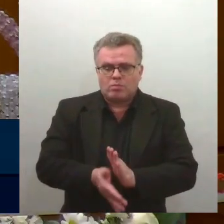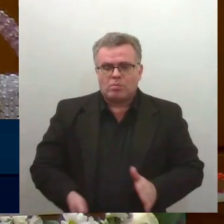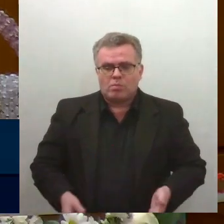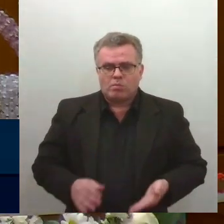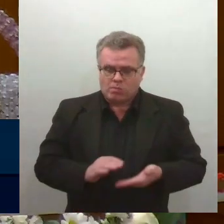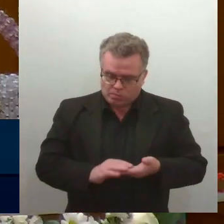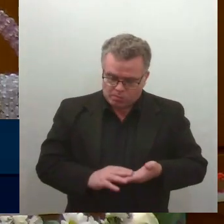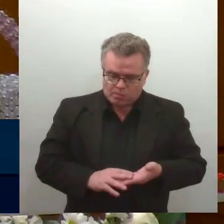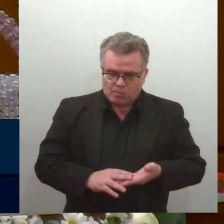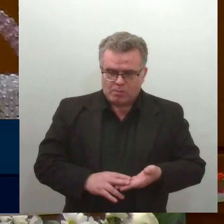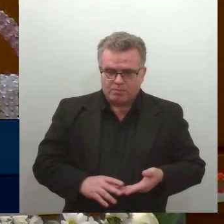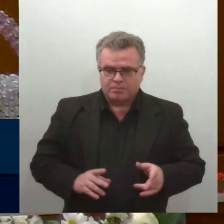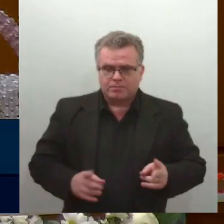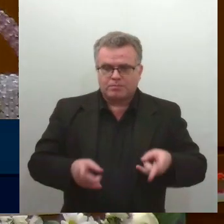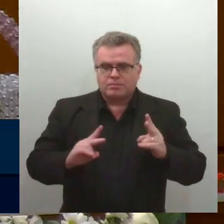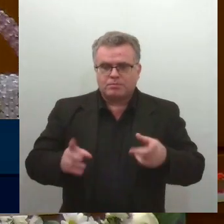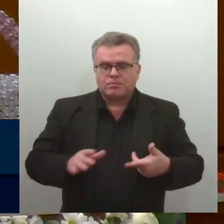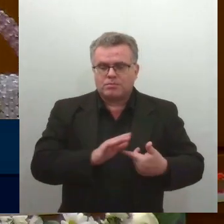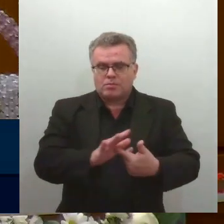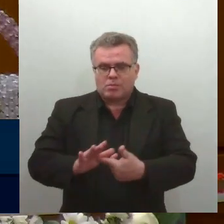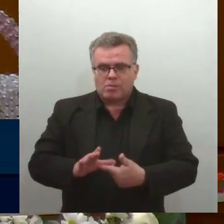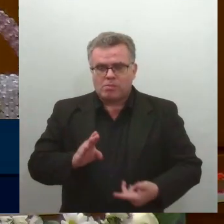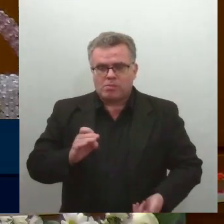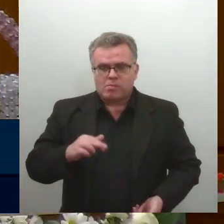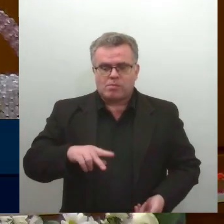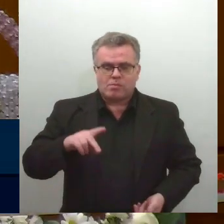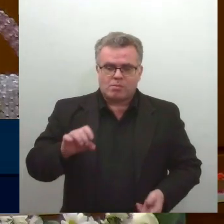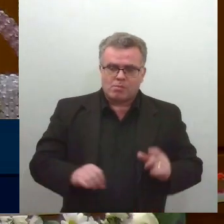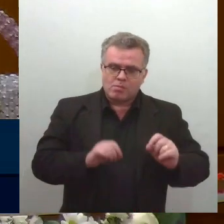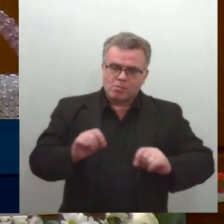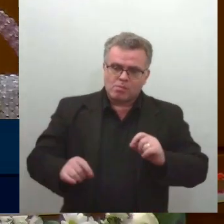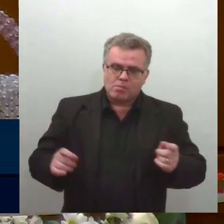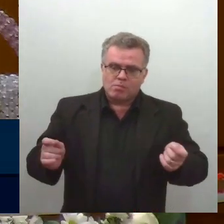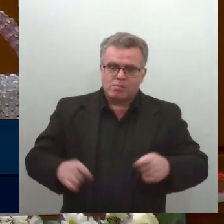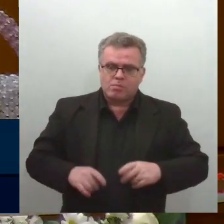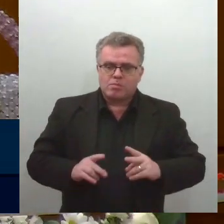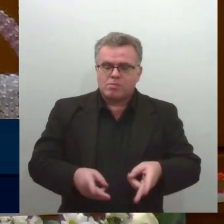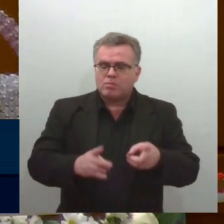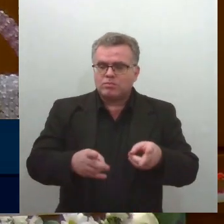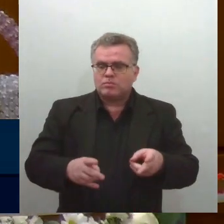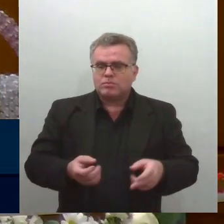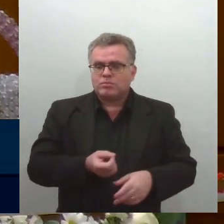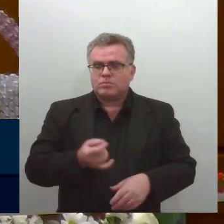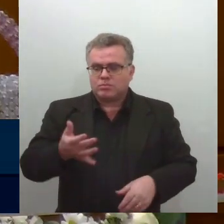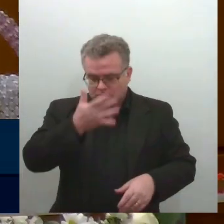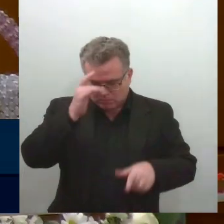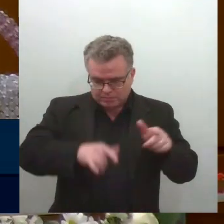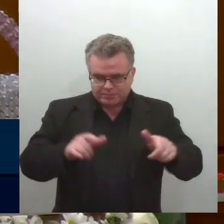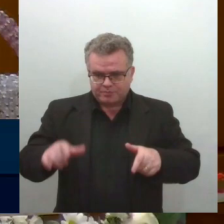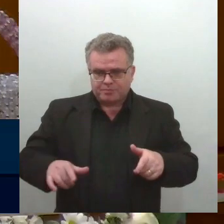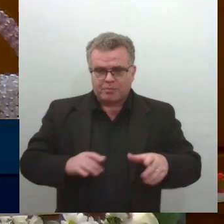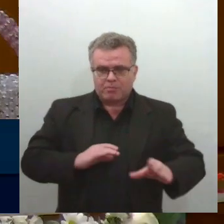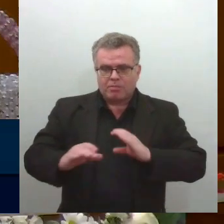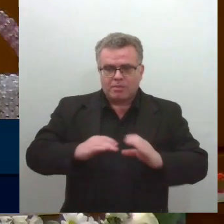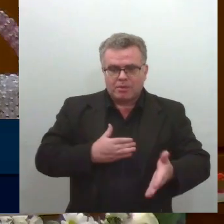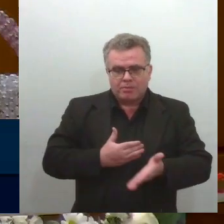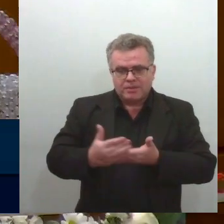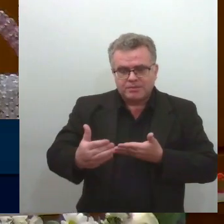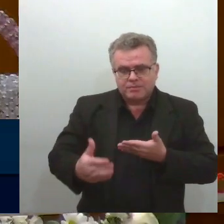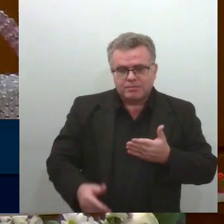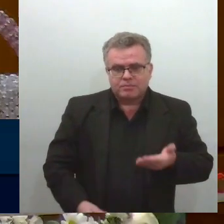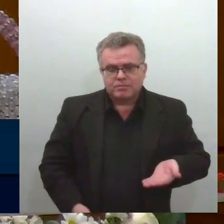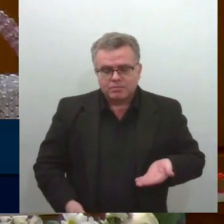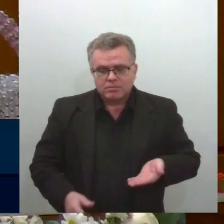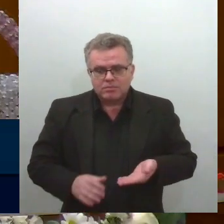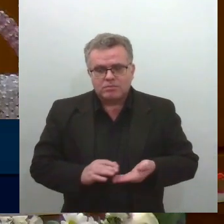foi incentivador de muitas pessoas a se lançarem na comunicação. E o nosso saudoso Lisboa foi